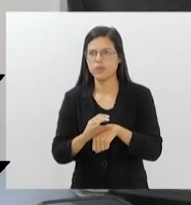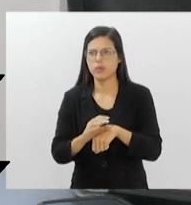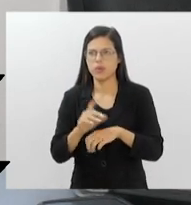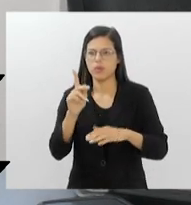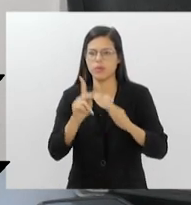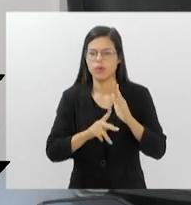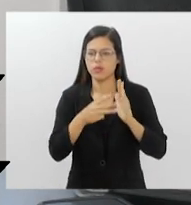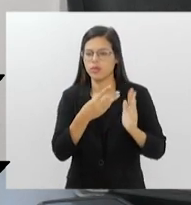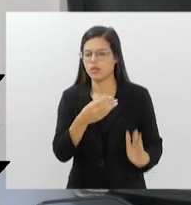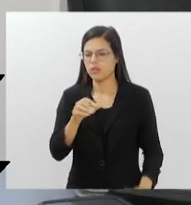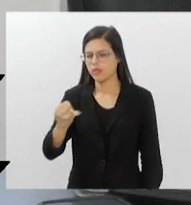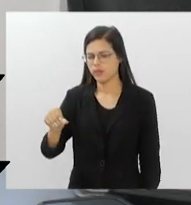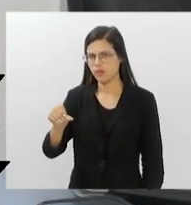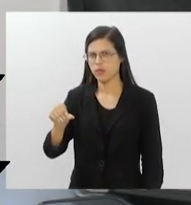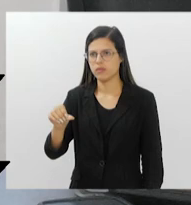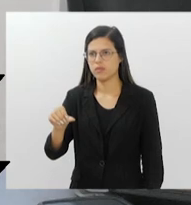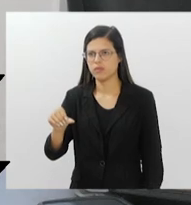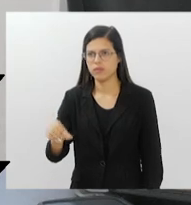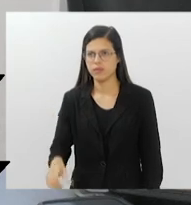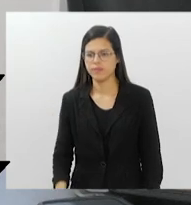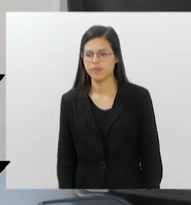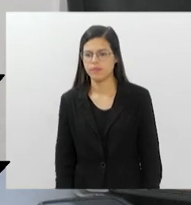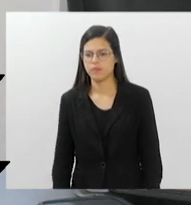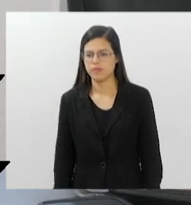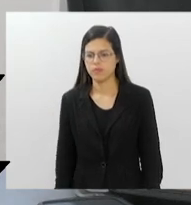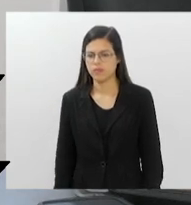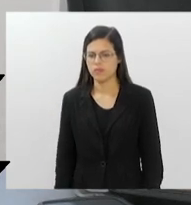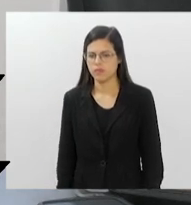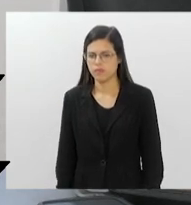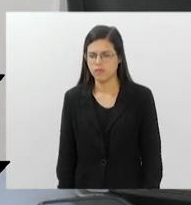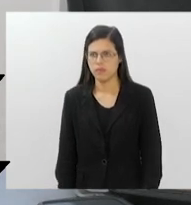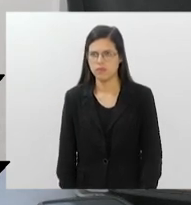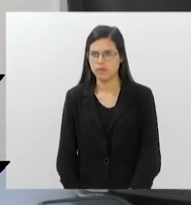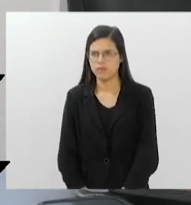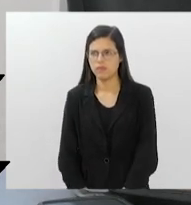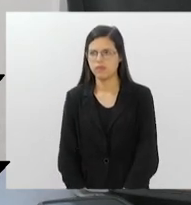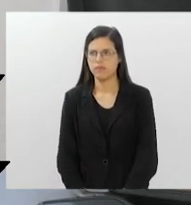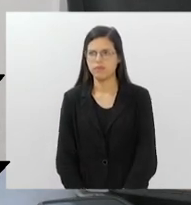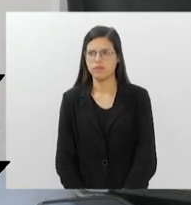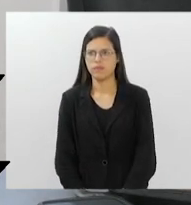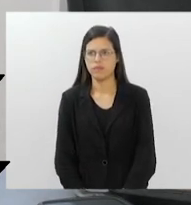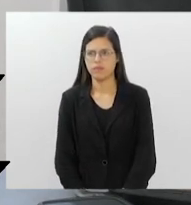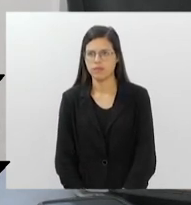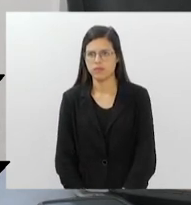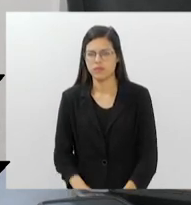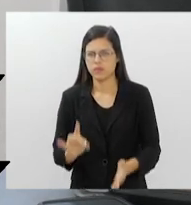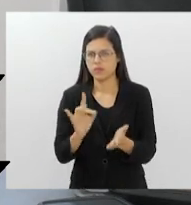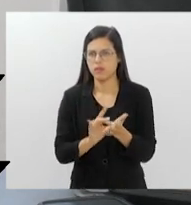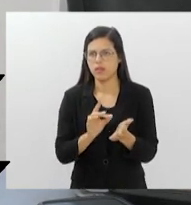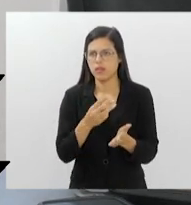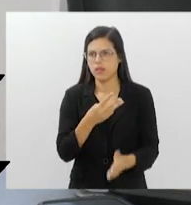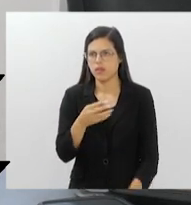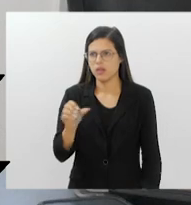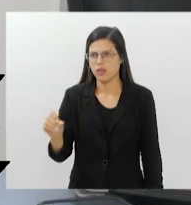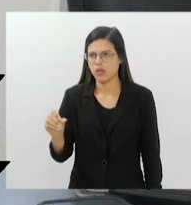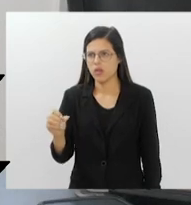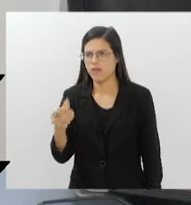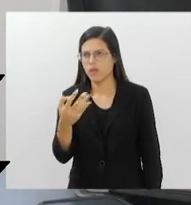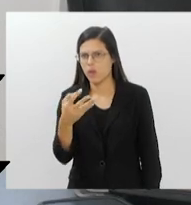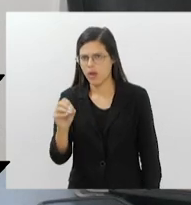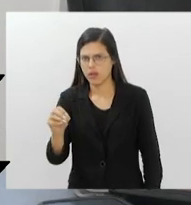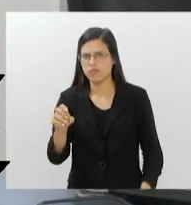projetos 39 isso aqui na verdade 39 e 40 tavam nesse bloco também